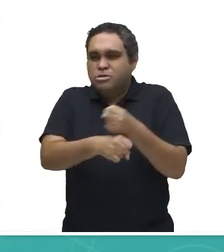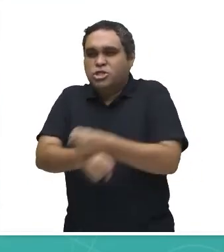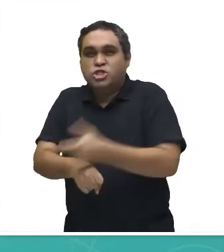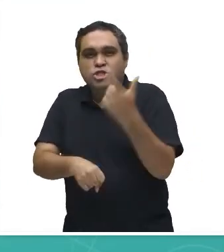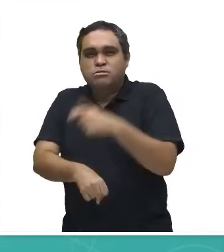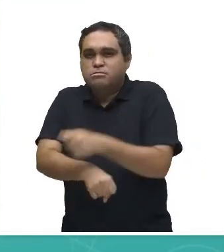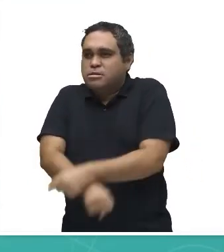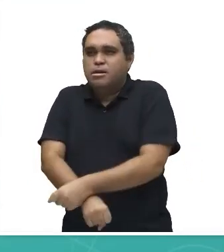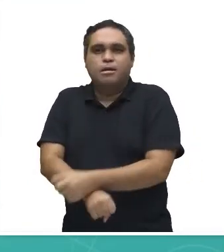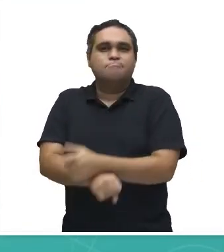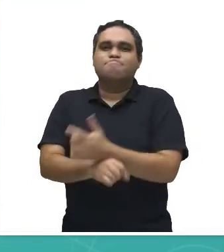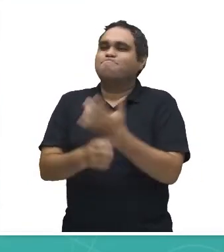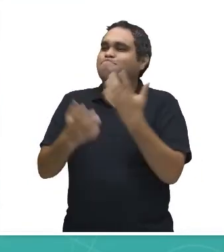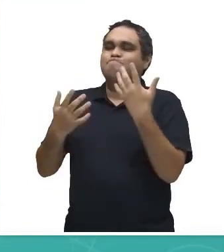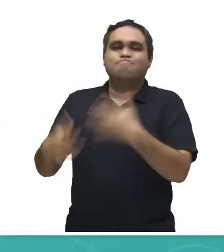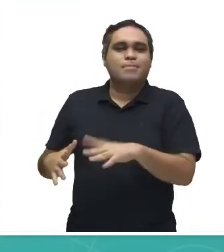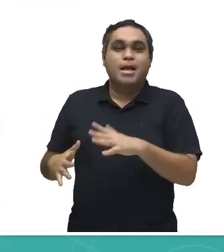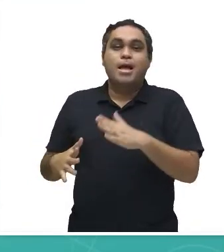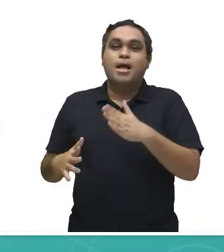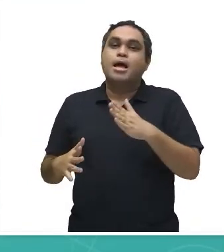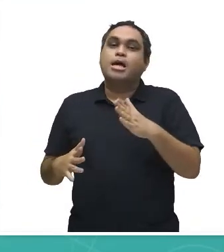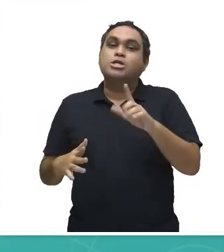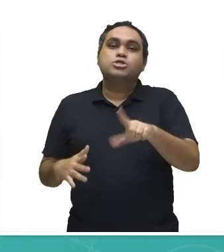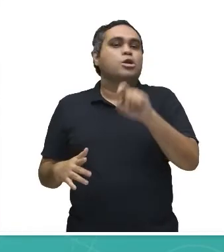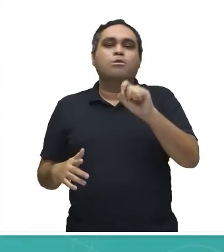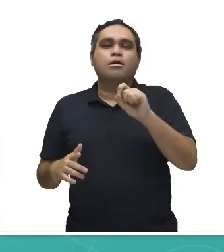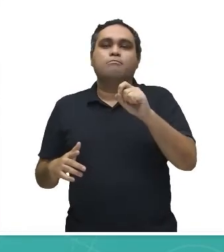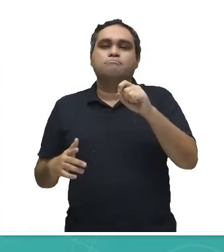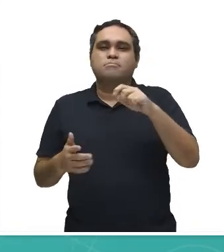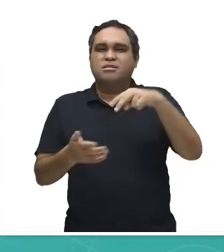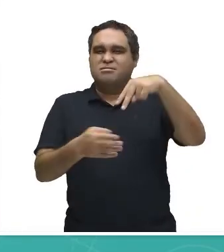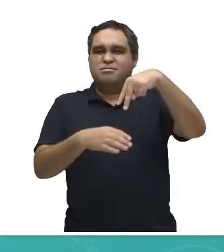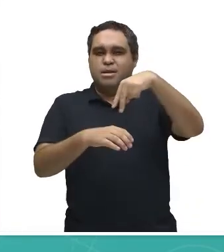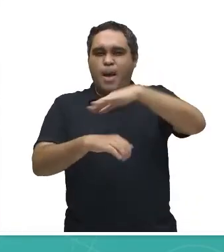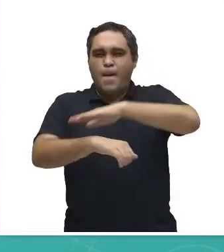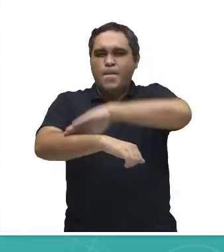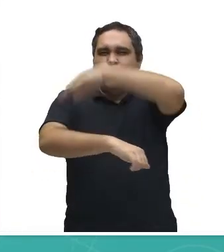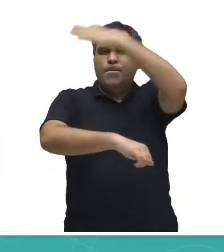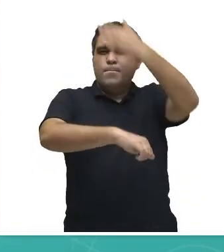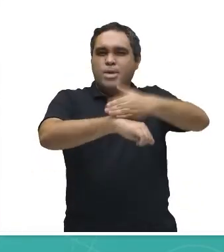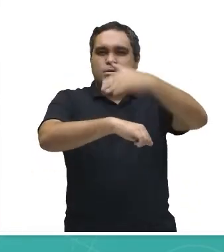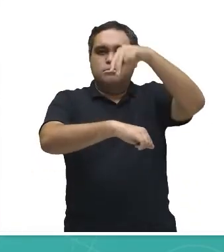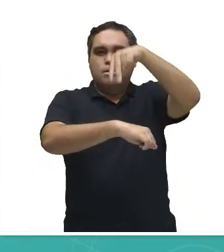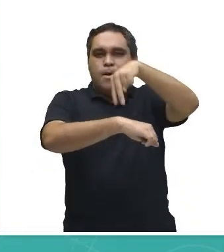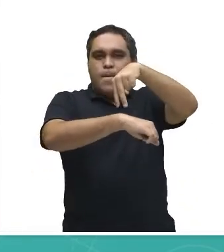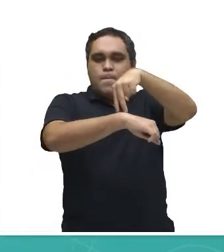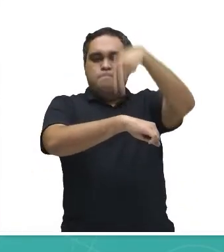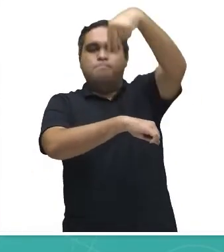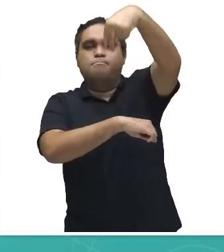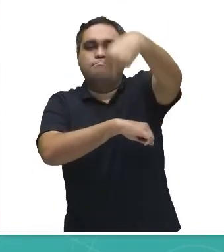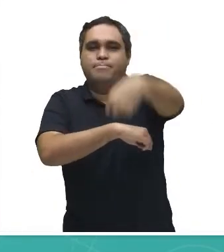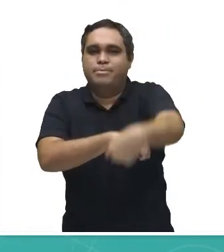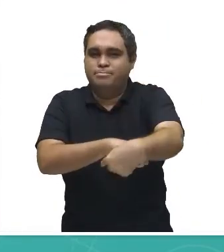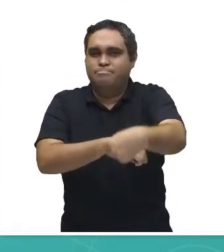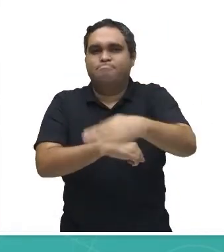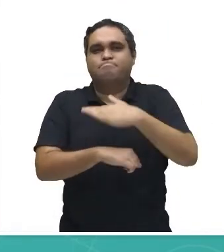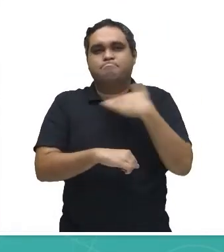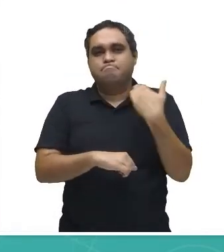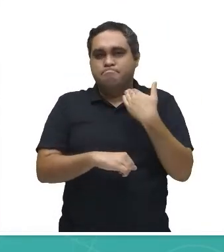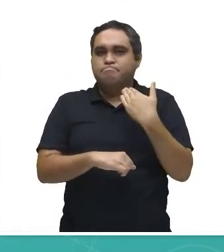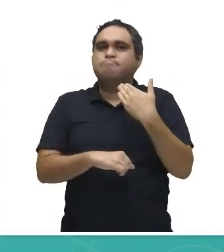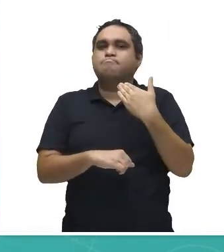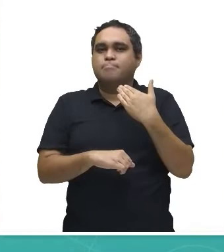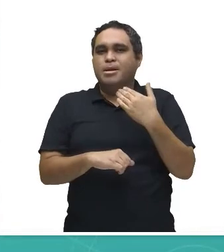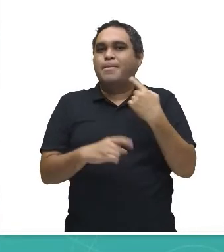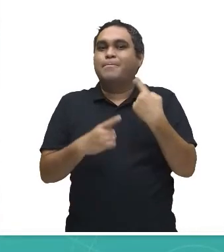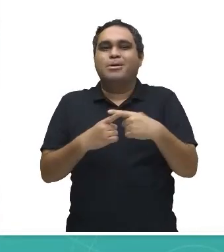novamente. Então, isso mostra aí como ela era uma mulher altiva, como ela era uma mulher que empunhou. E outro detalhe muito importante